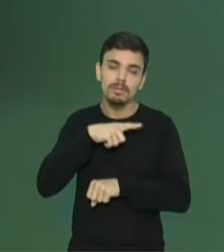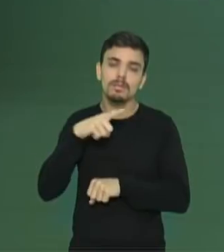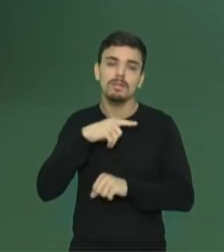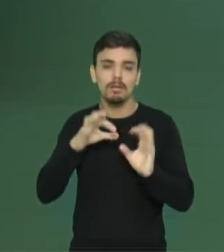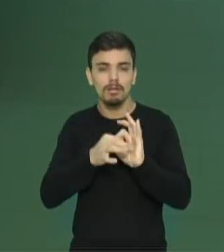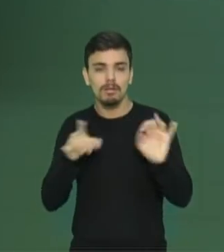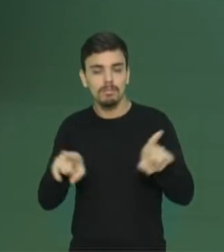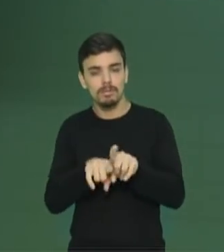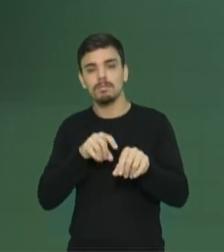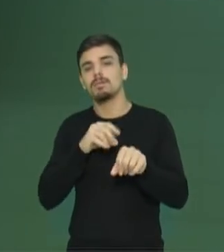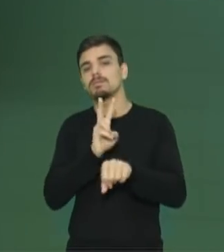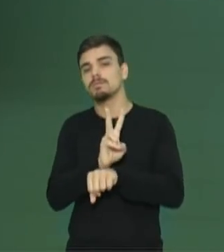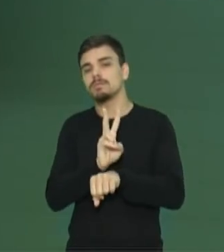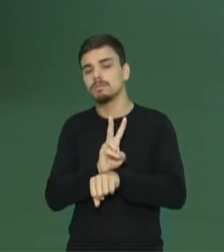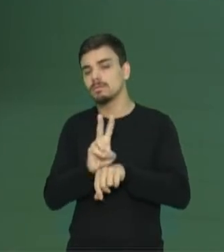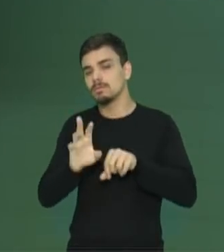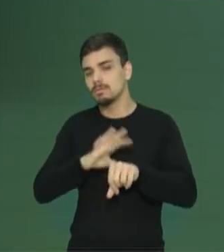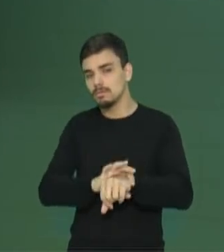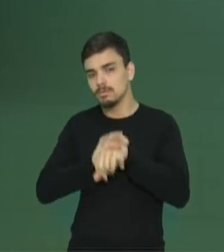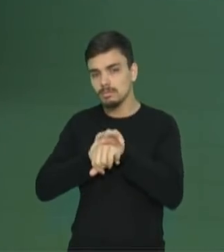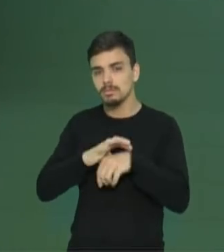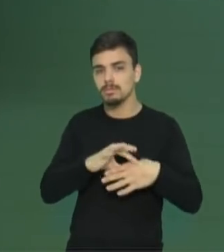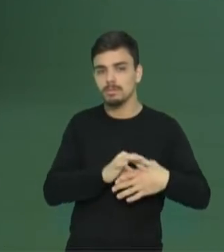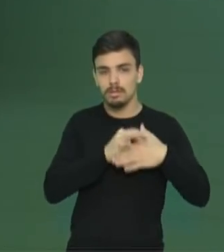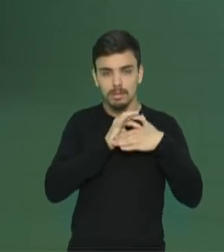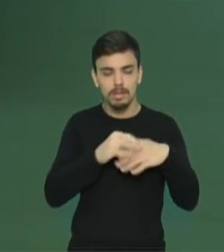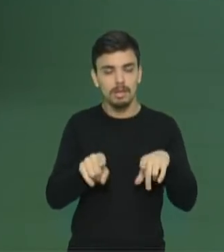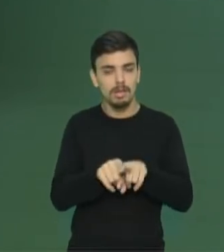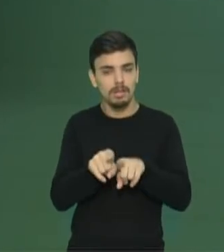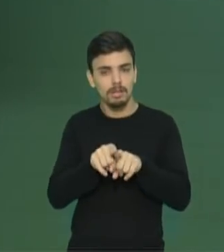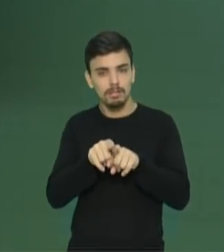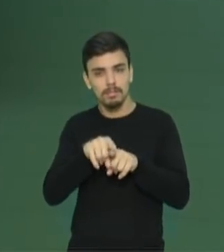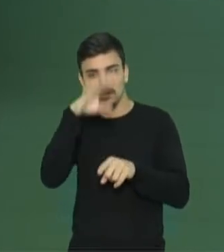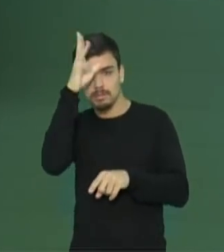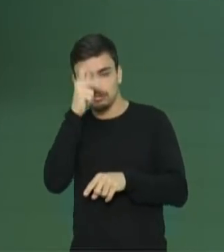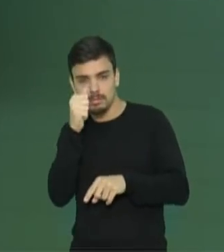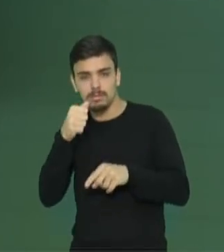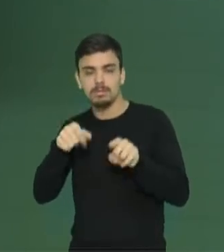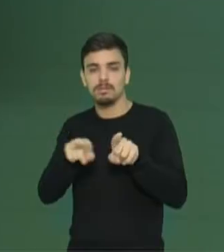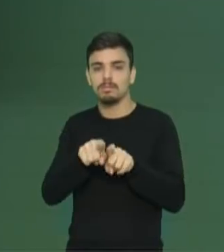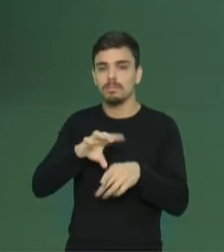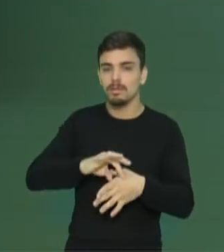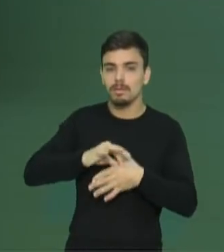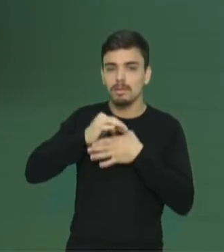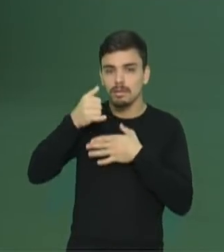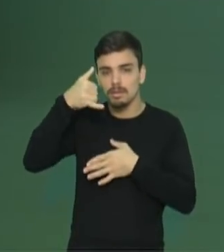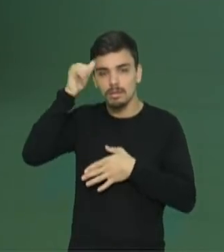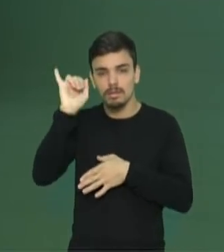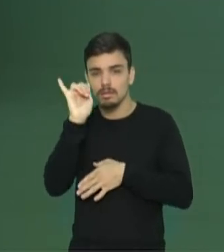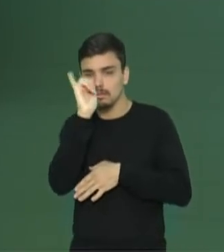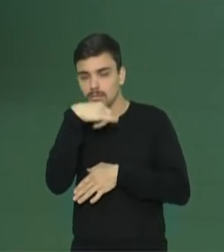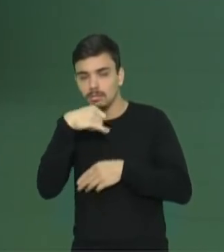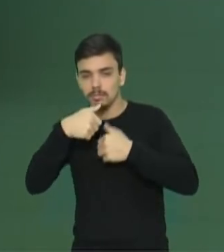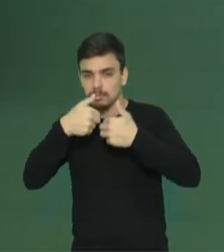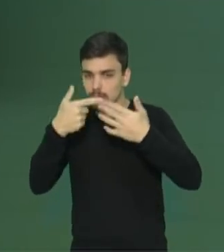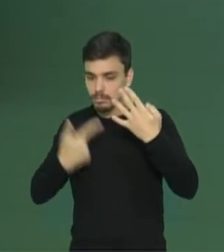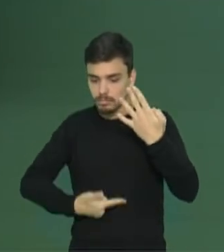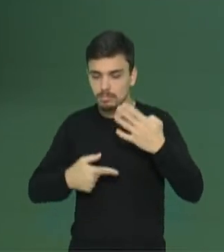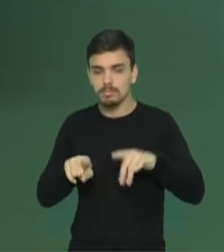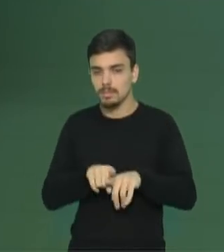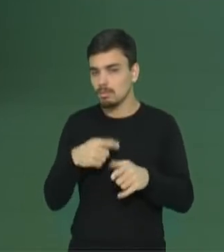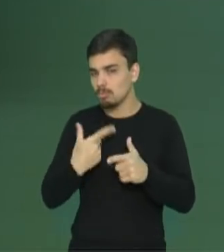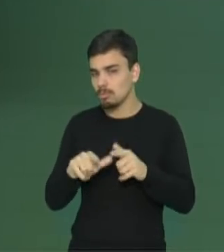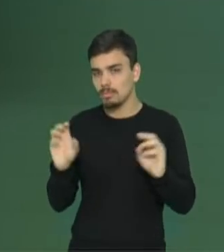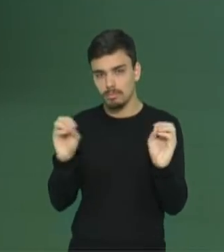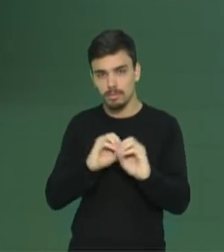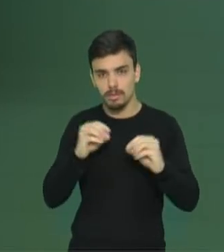que nem nós temos. Segurança com a carne que consumimos, com a carne de frango, com a carne de porco, ovelha e assim vai. Não vejo problema algum